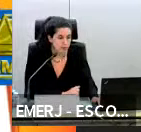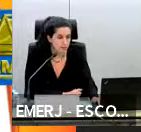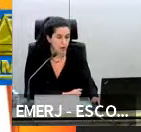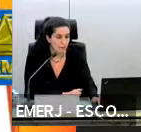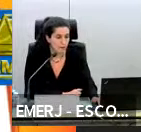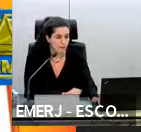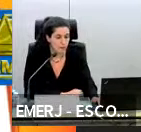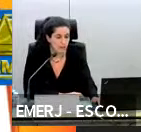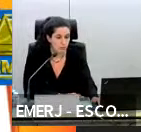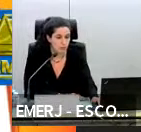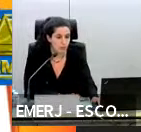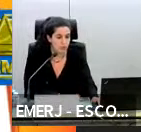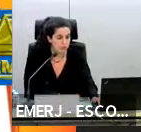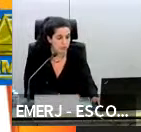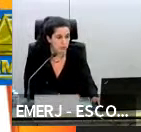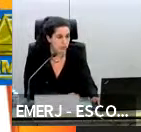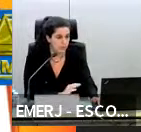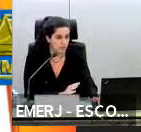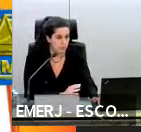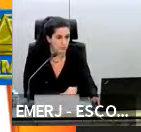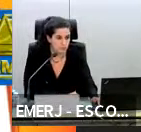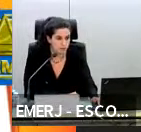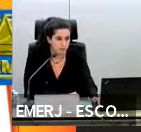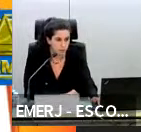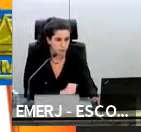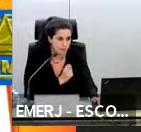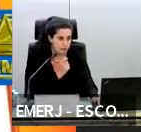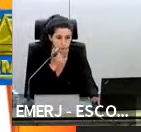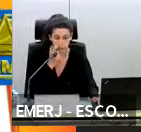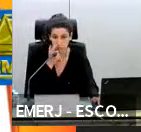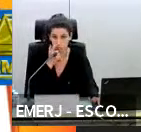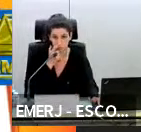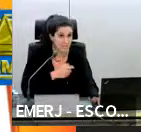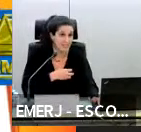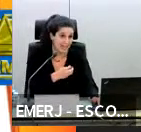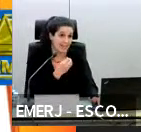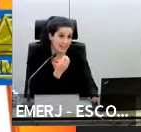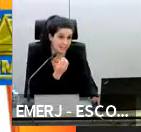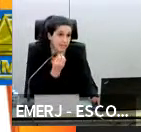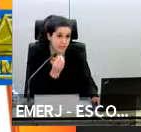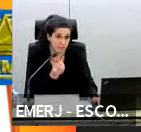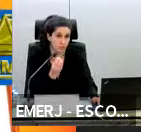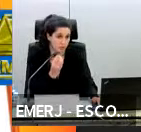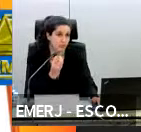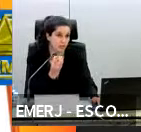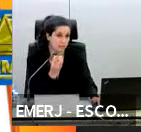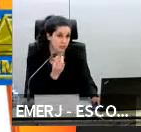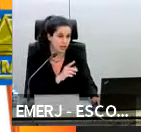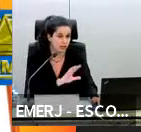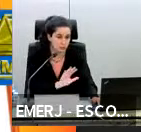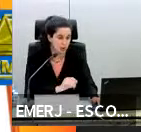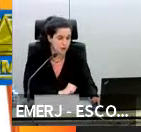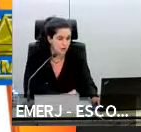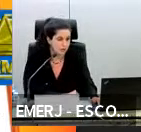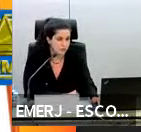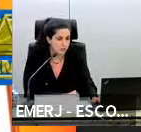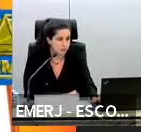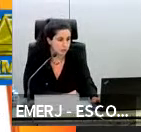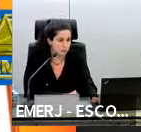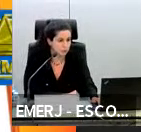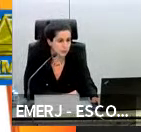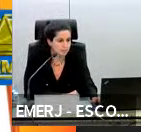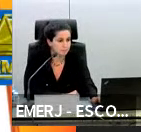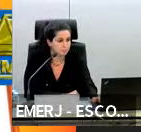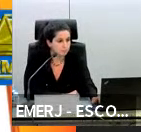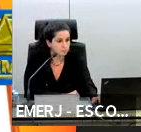que a maior parte de dados quantitativos, por exemplo, do Ministério da Mulher, Saúde e Direitos Humanos, que é quem deveria concentrar esses dados, a gente não